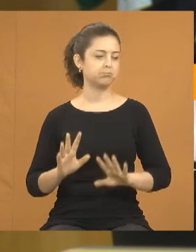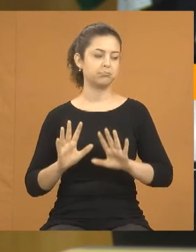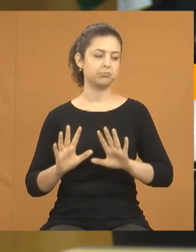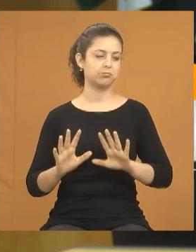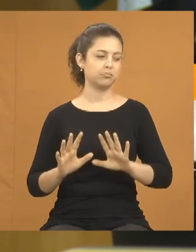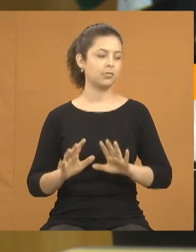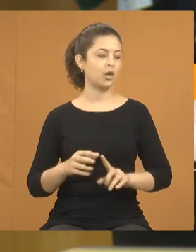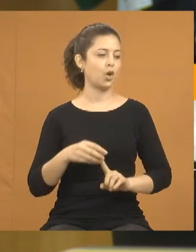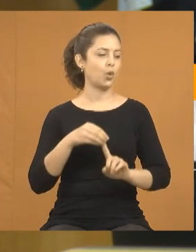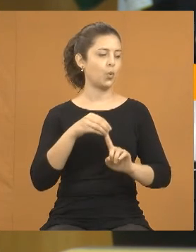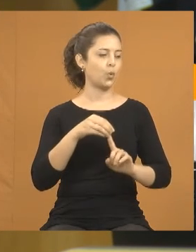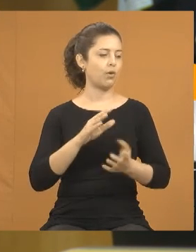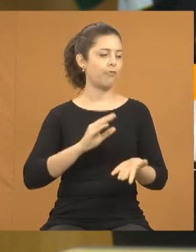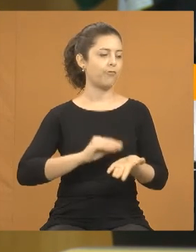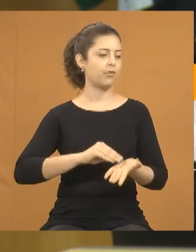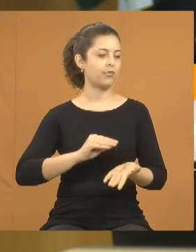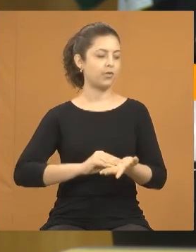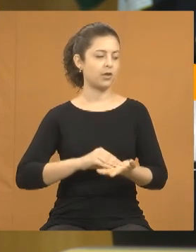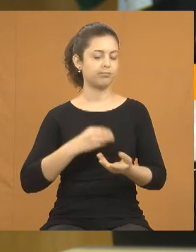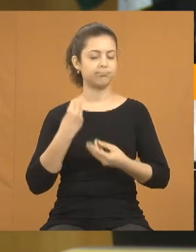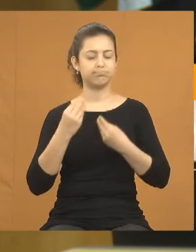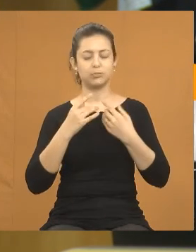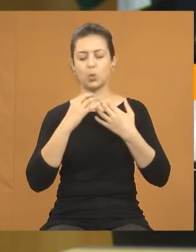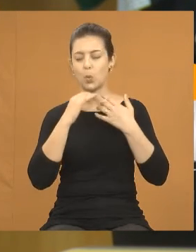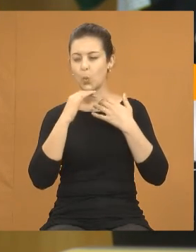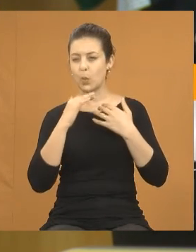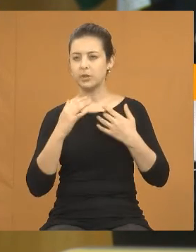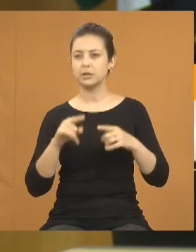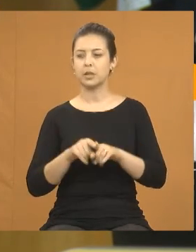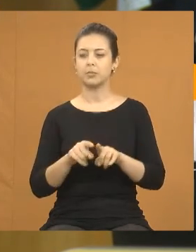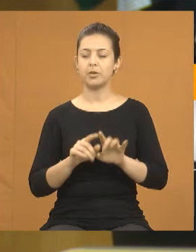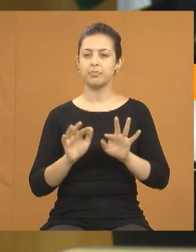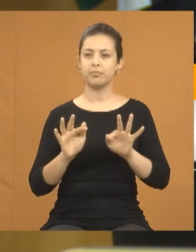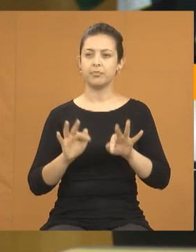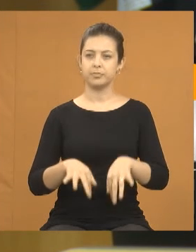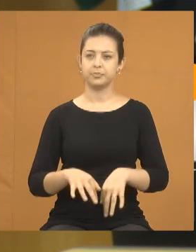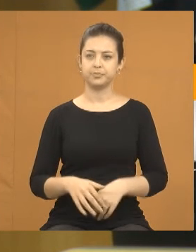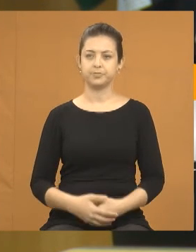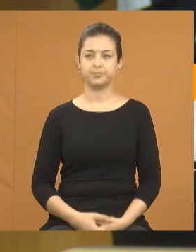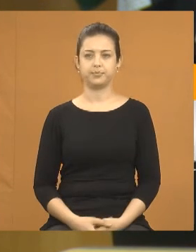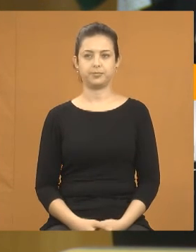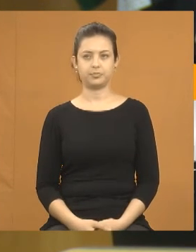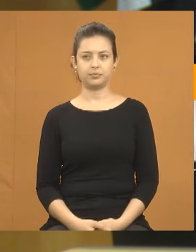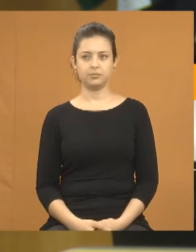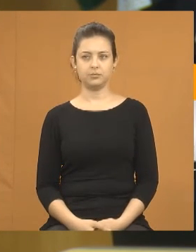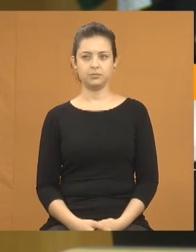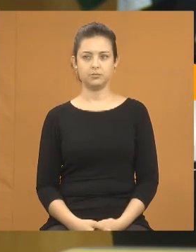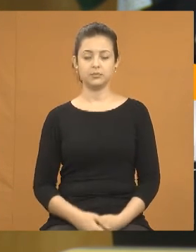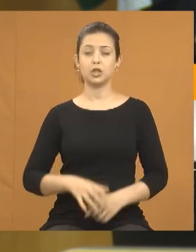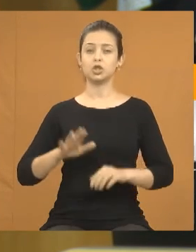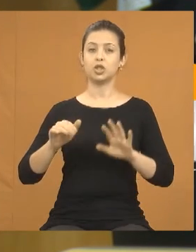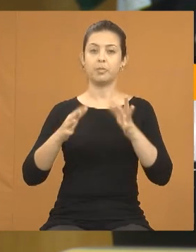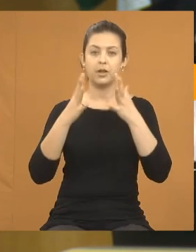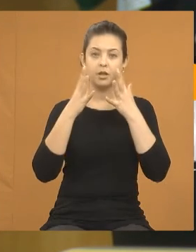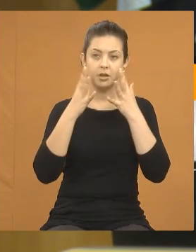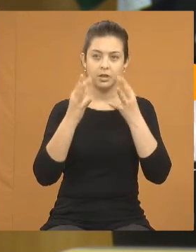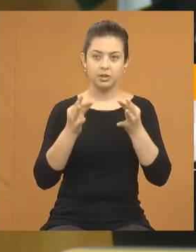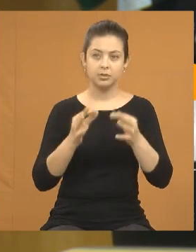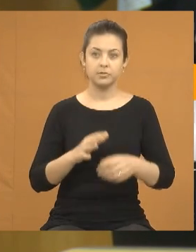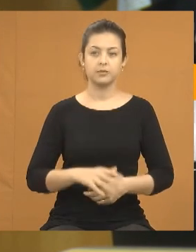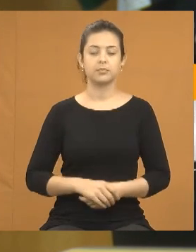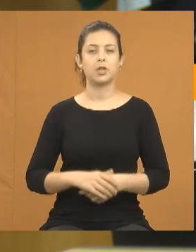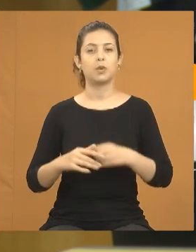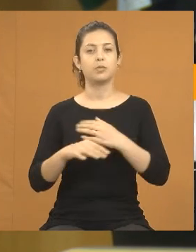faltando ponto de ônibus, na situação que está. E aí, só para finalizar, chamar a atenção aqui